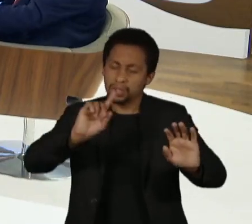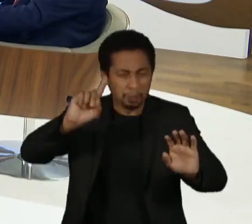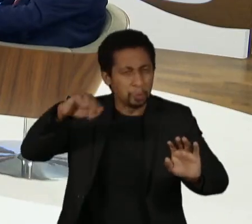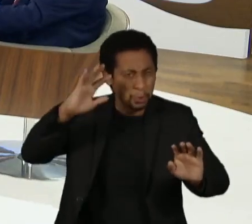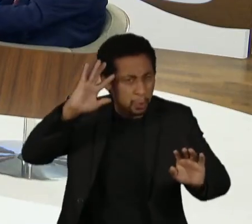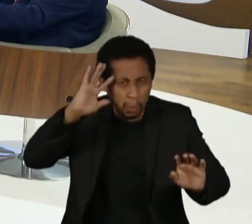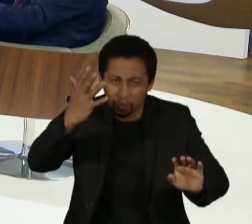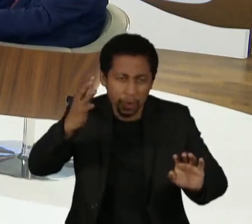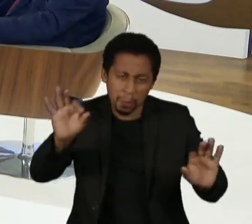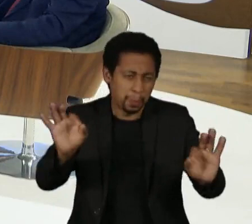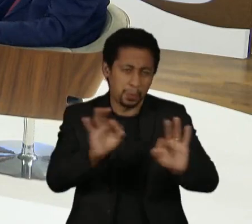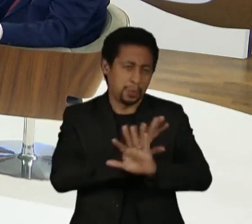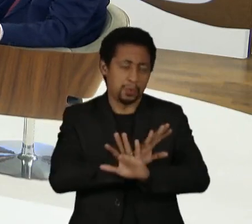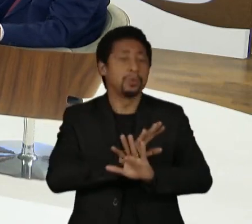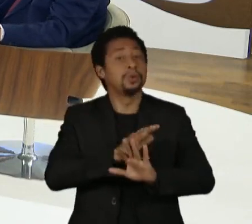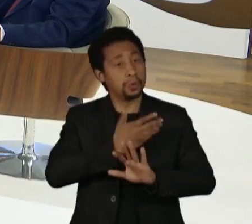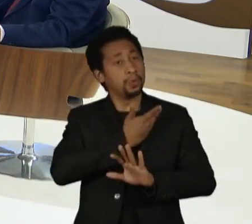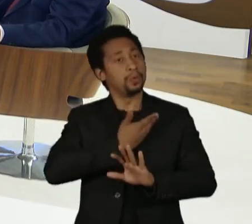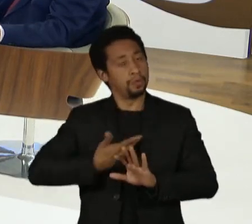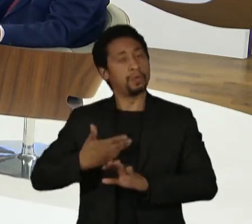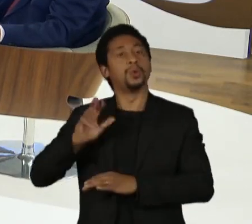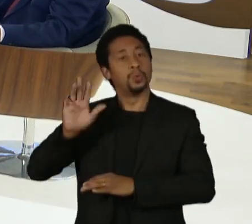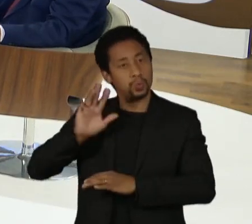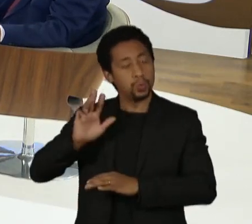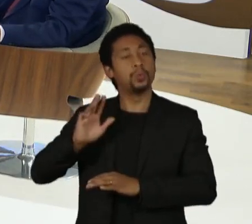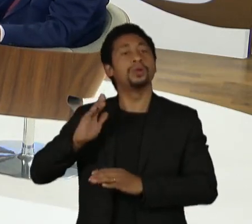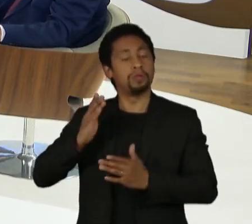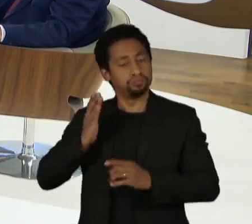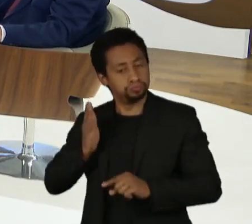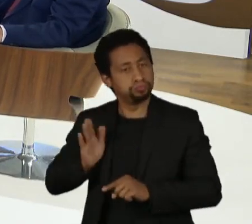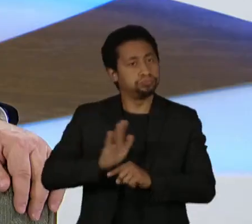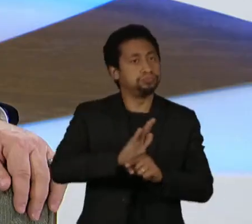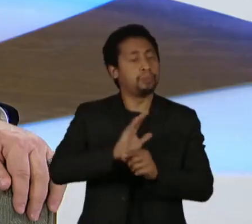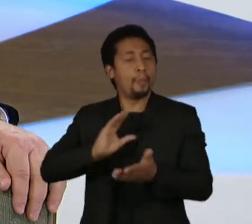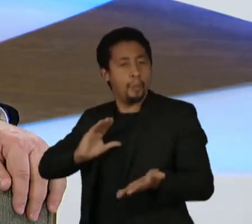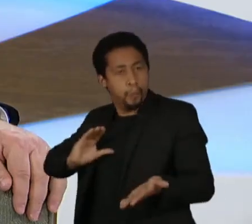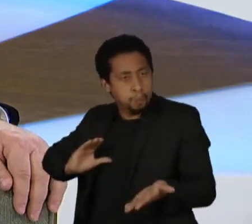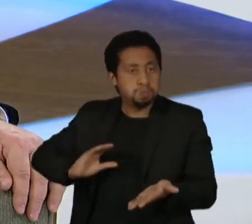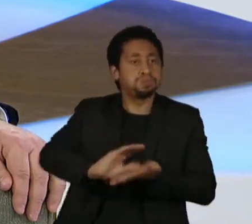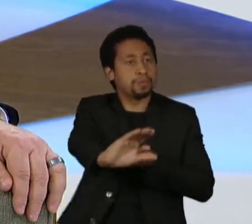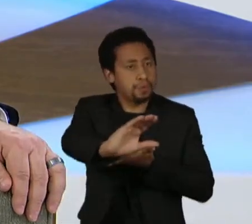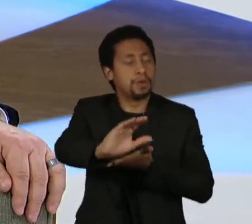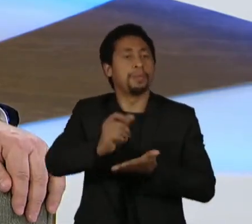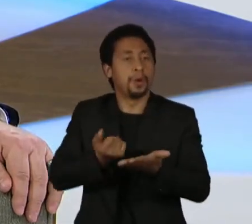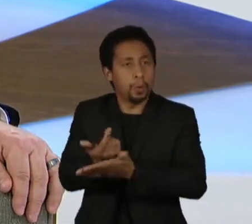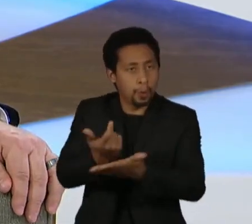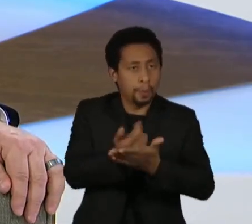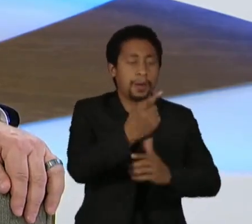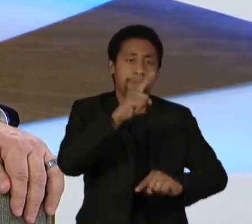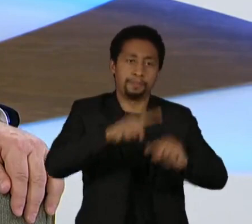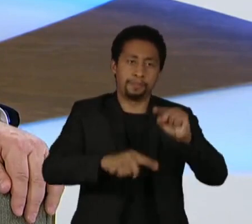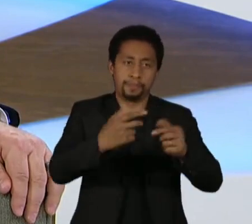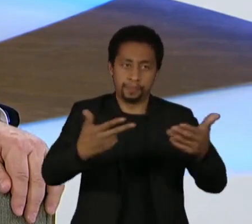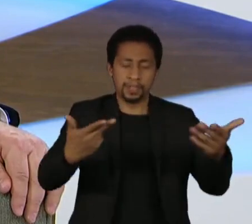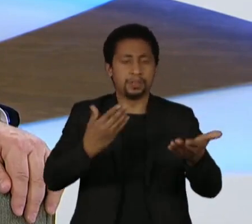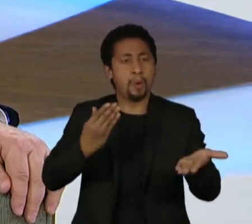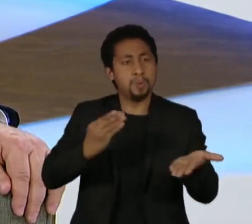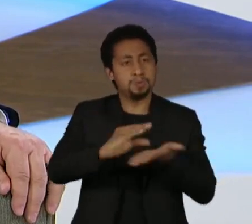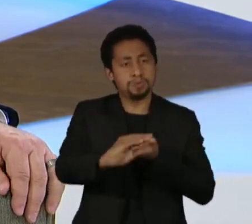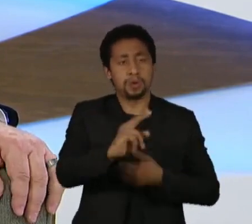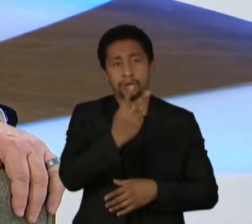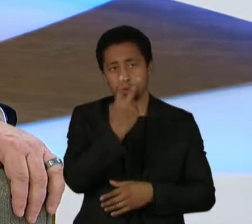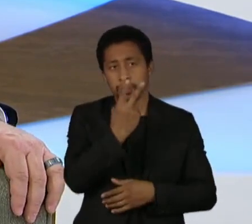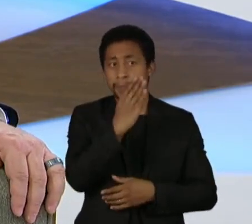o próprio governo agiu fortalecendo a comercialização de equipamentos liberamos linha decreto de 2 Bilhões